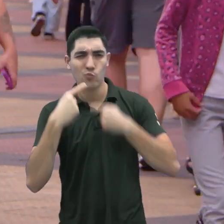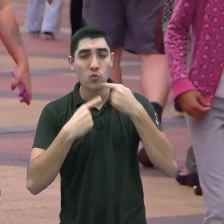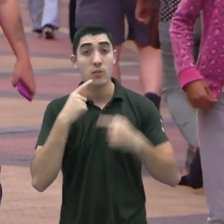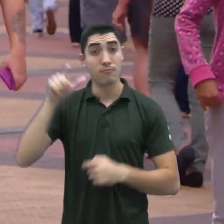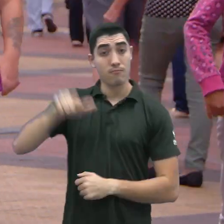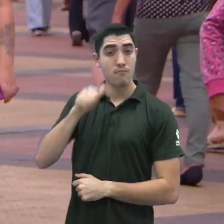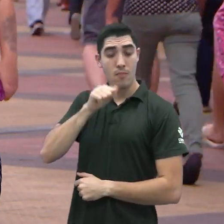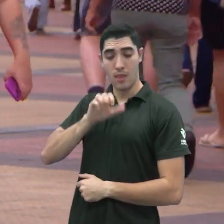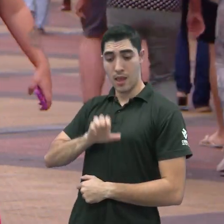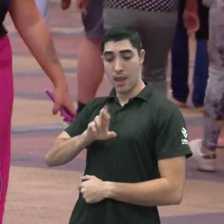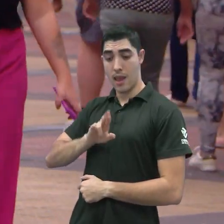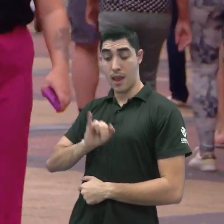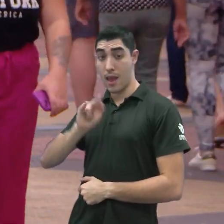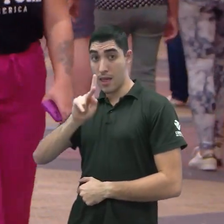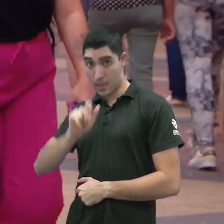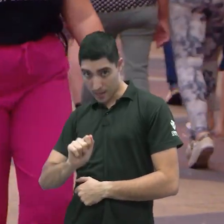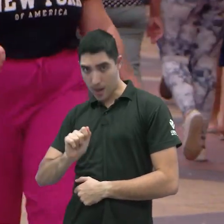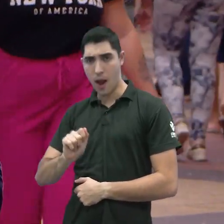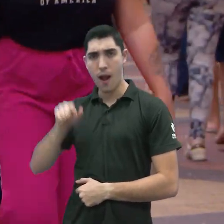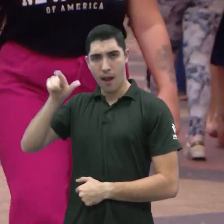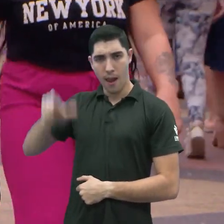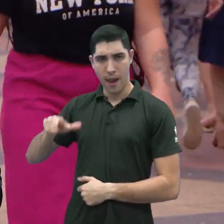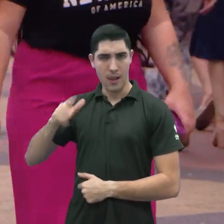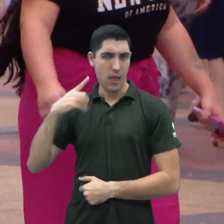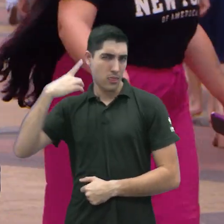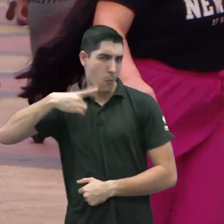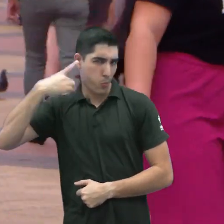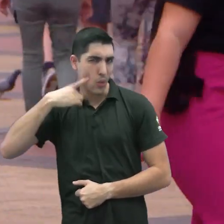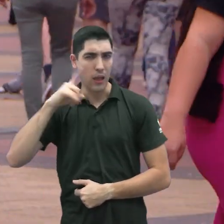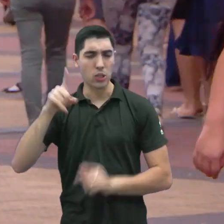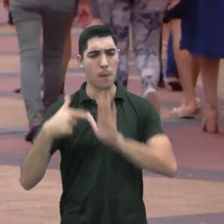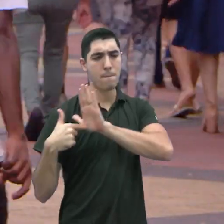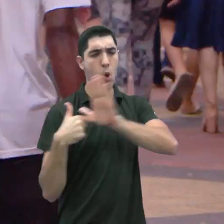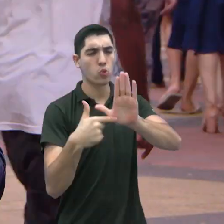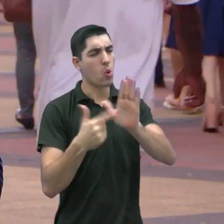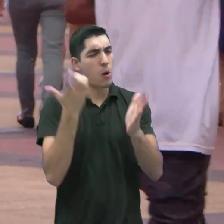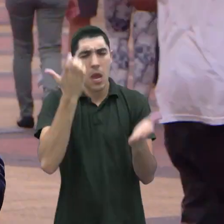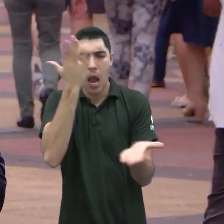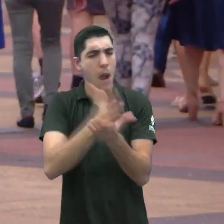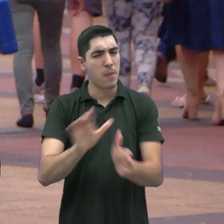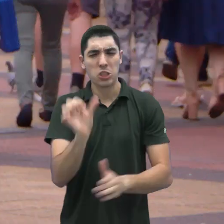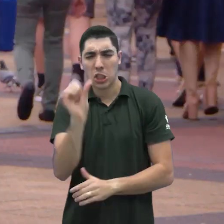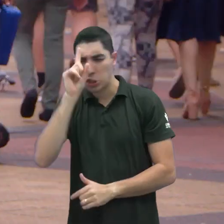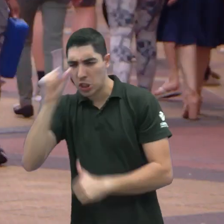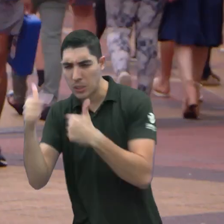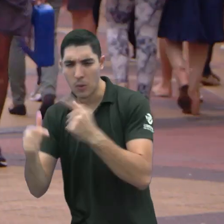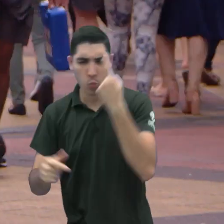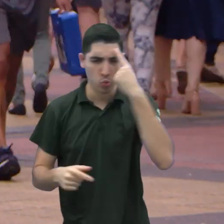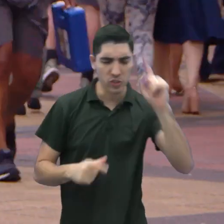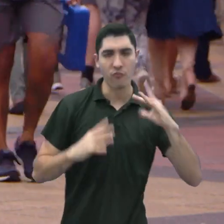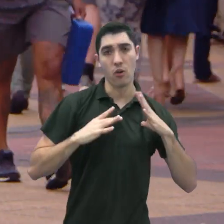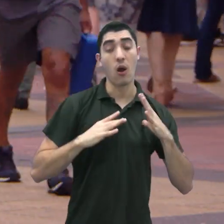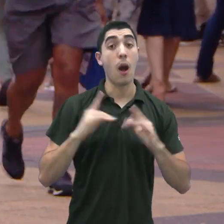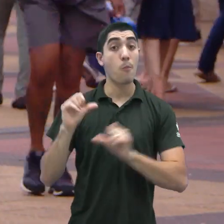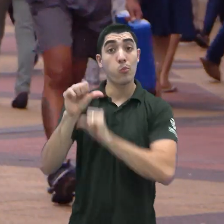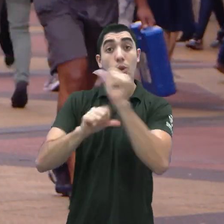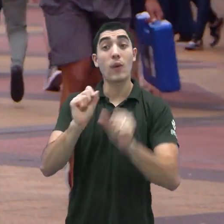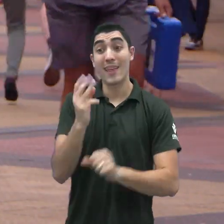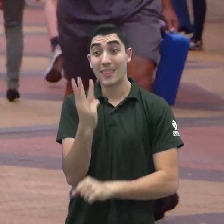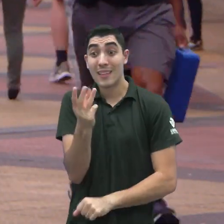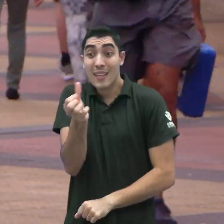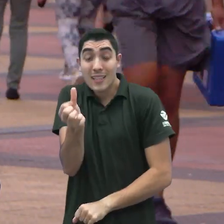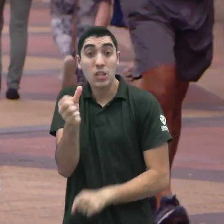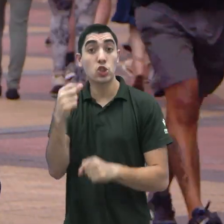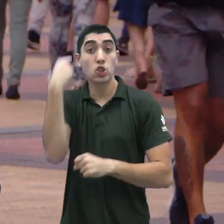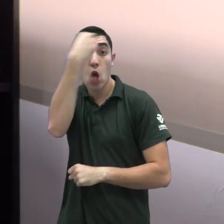pela deputada federal Érica Hilton quer acabar com a jornada de trabalho 6x1. Com isso, a jornada de trabalho ficará de 36